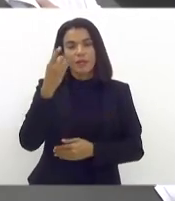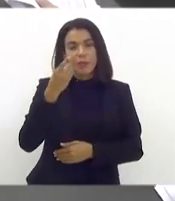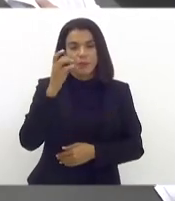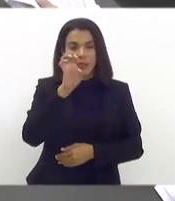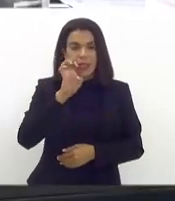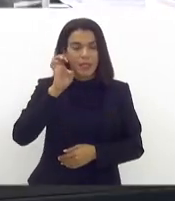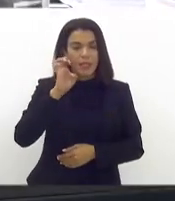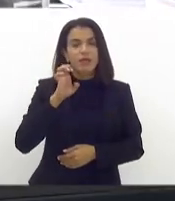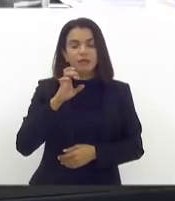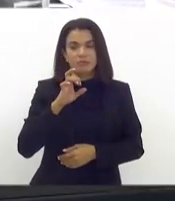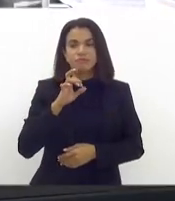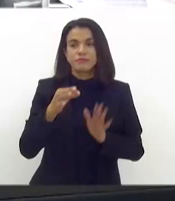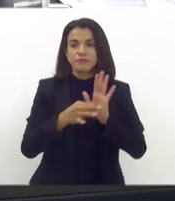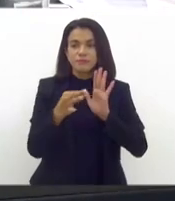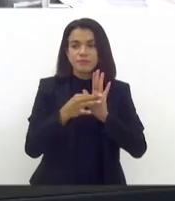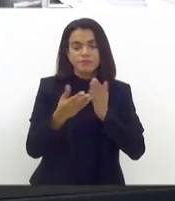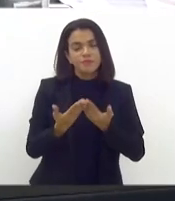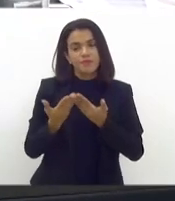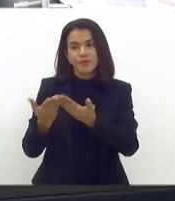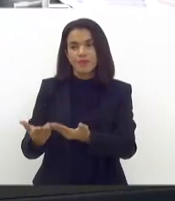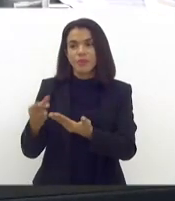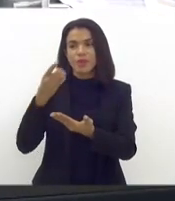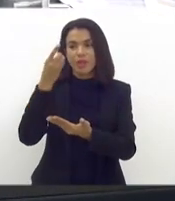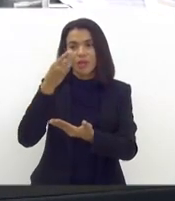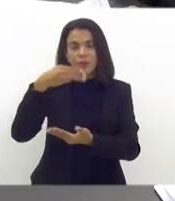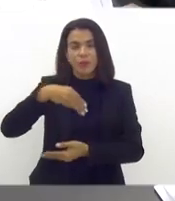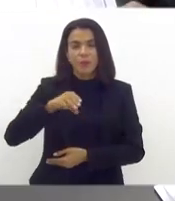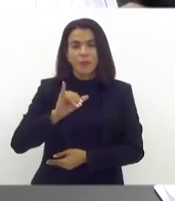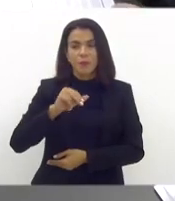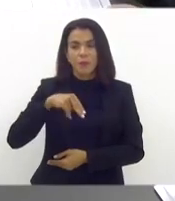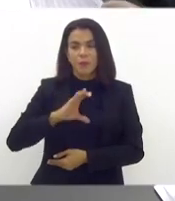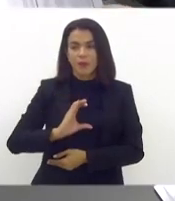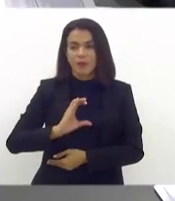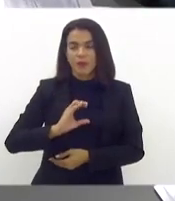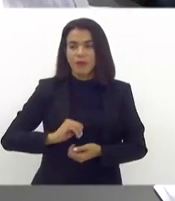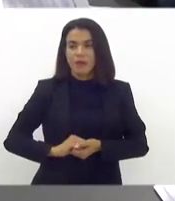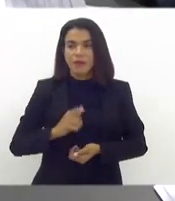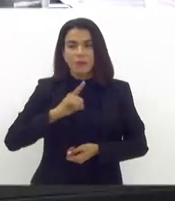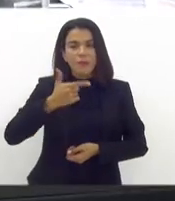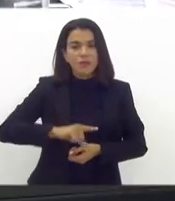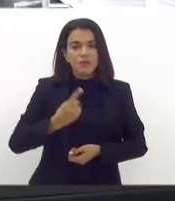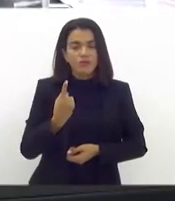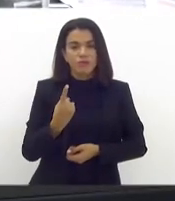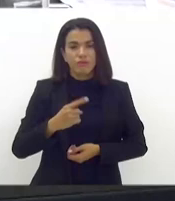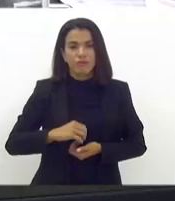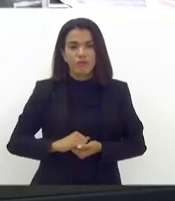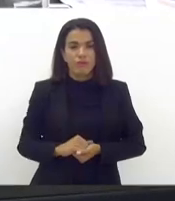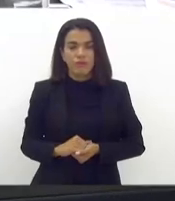Érica. Parecer com vista para o deputado Mink. Espera aí, deixa eu ver aqui mais um aqui.